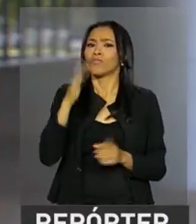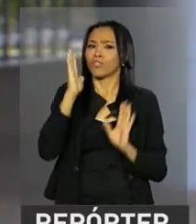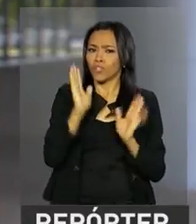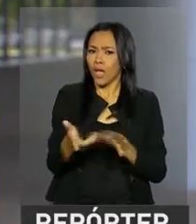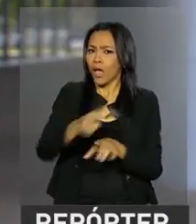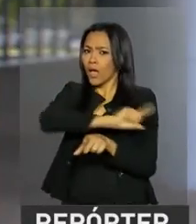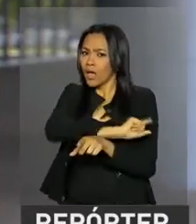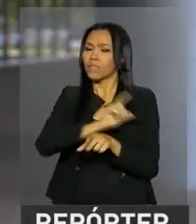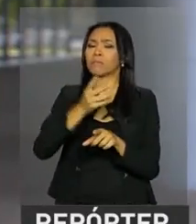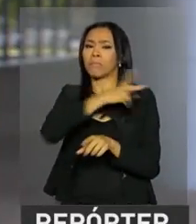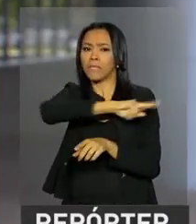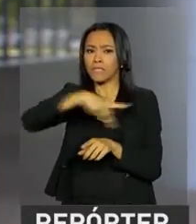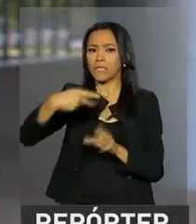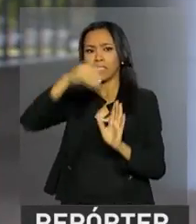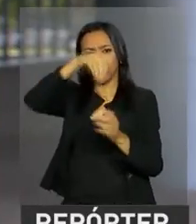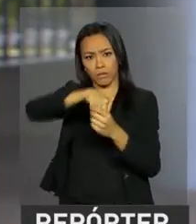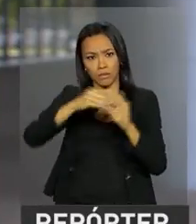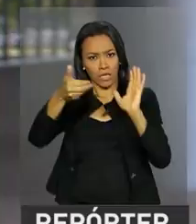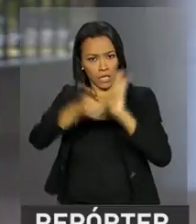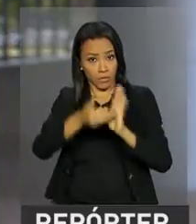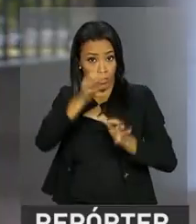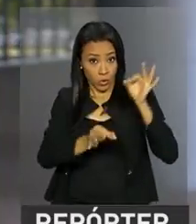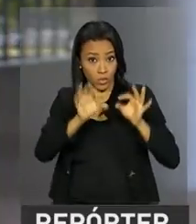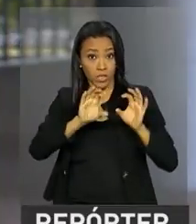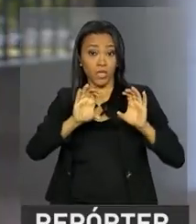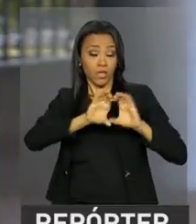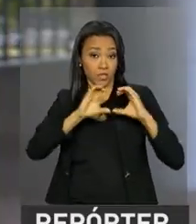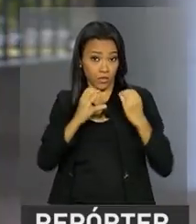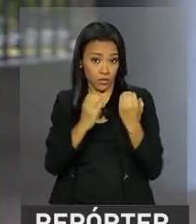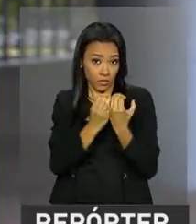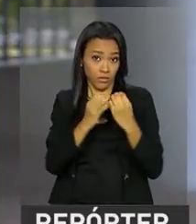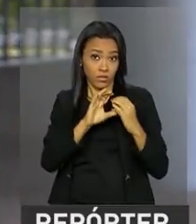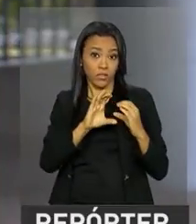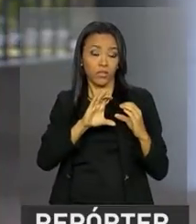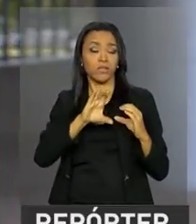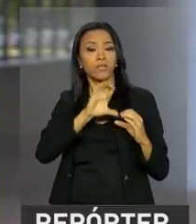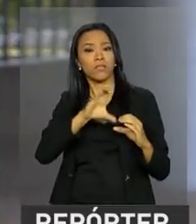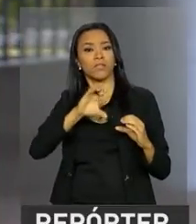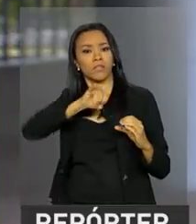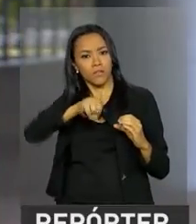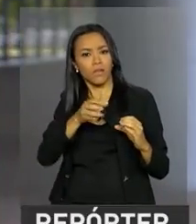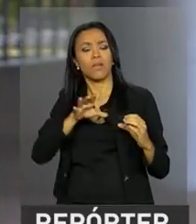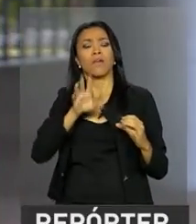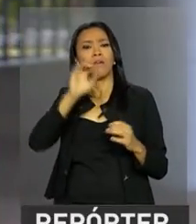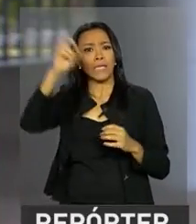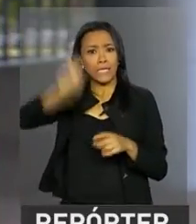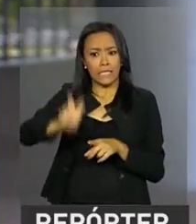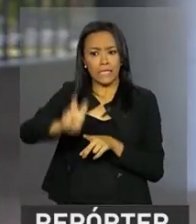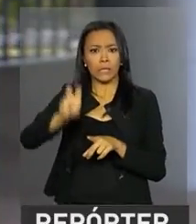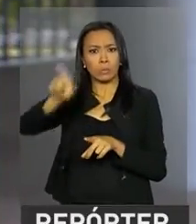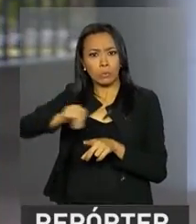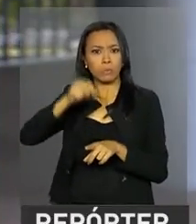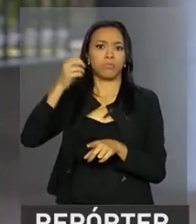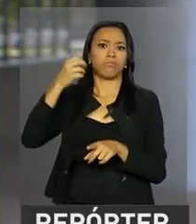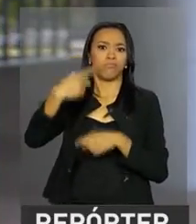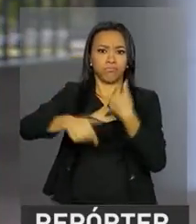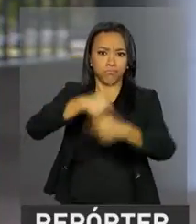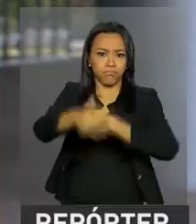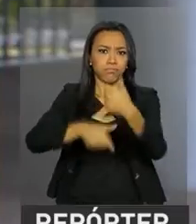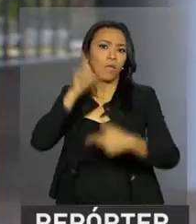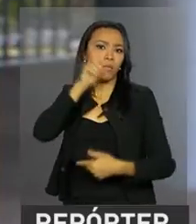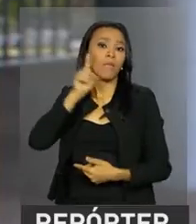justiça da câmara dos deputados está atualmente em seu quinto mandato como deputado federal ele também foi relator